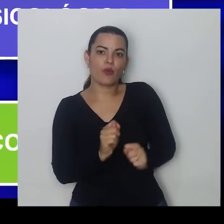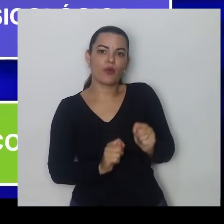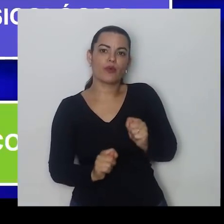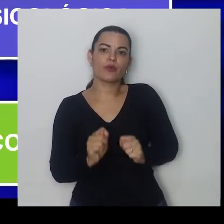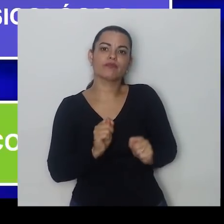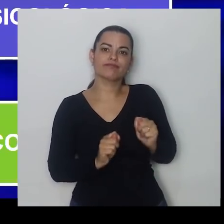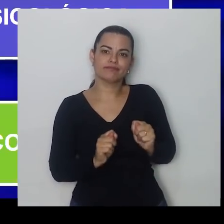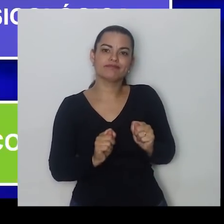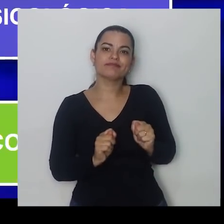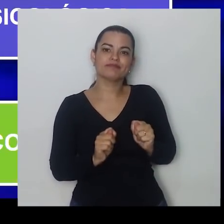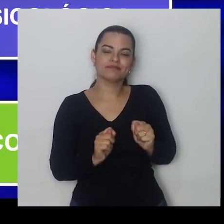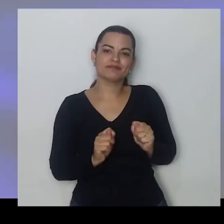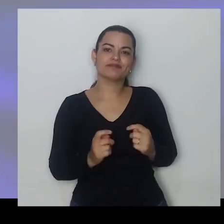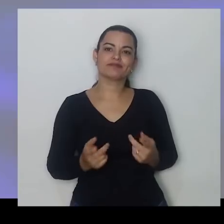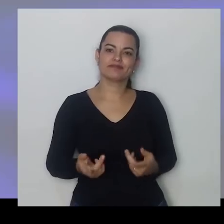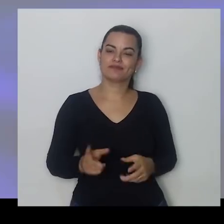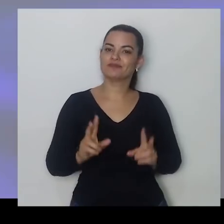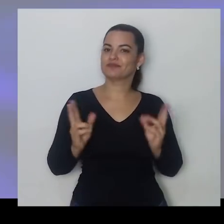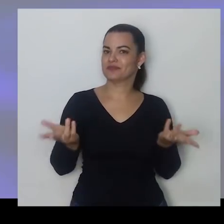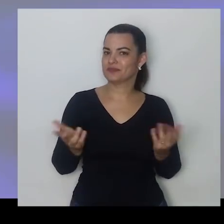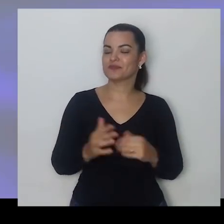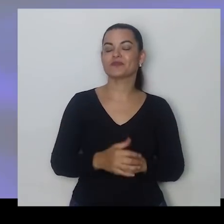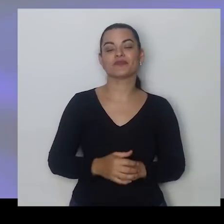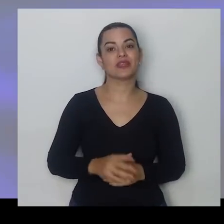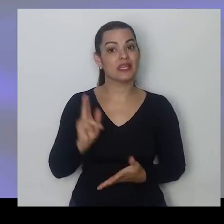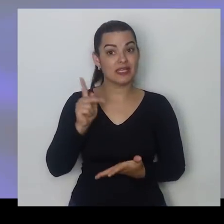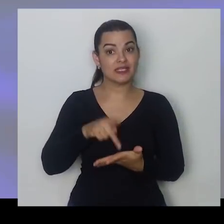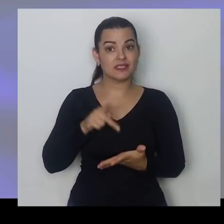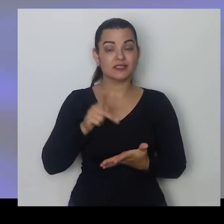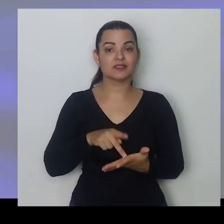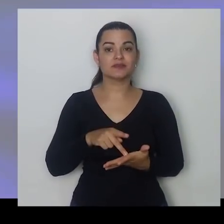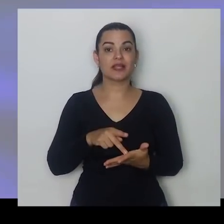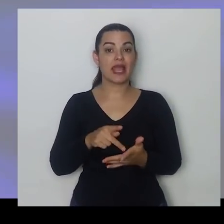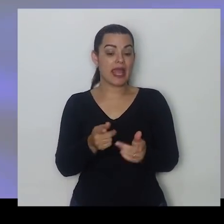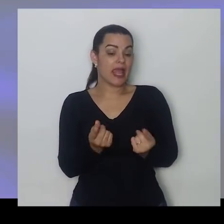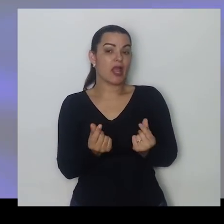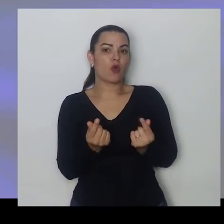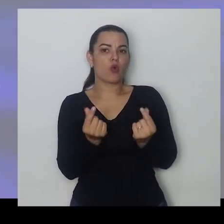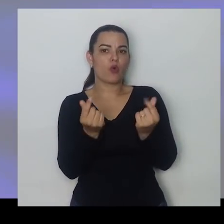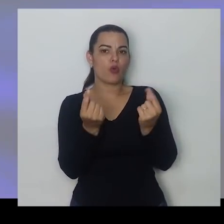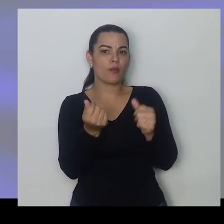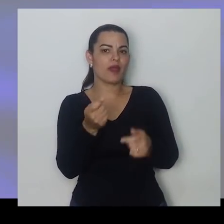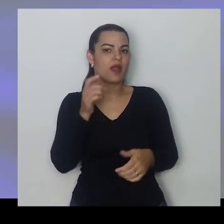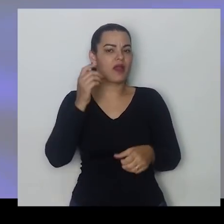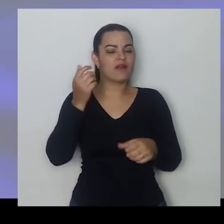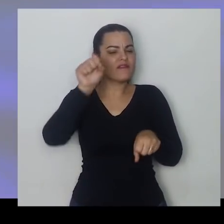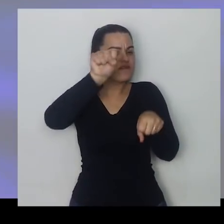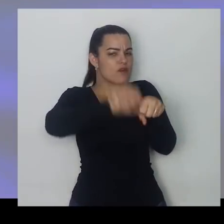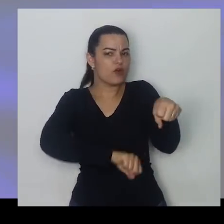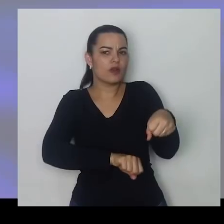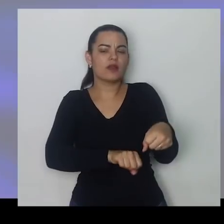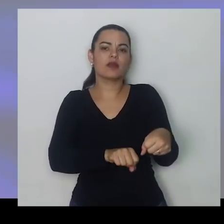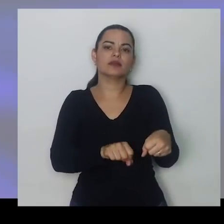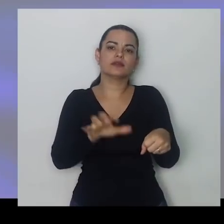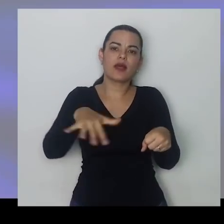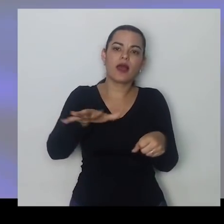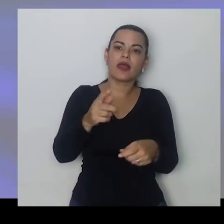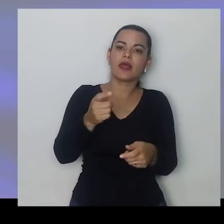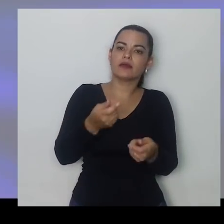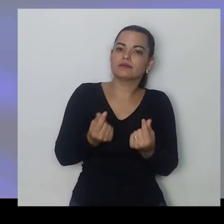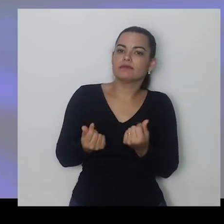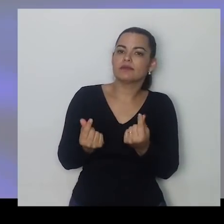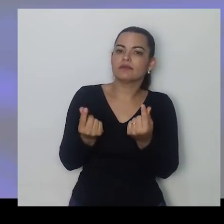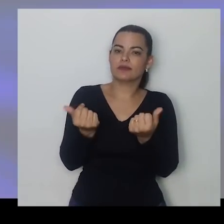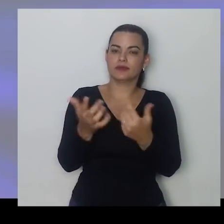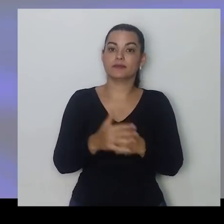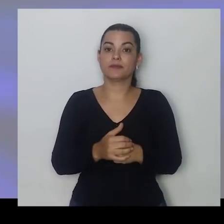Violência econômica. Muito bem, turma. Então, olha só. Só com essa proposta aqui para poder conversar sobre